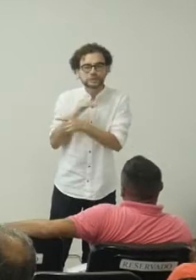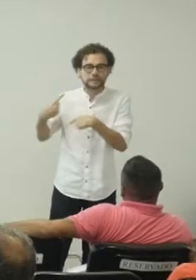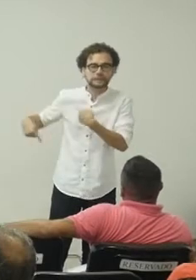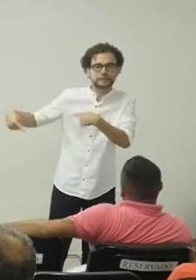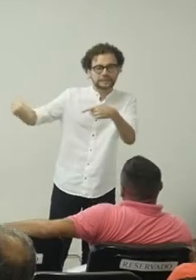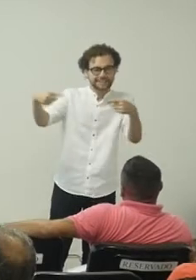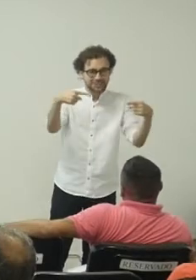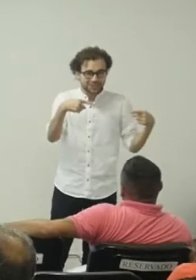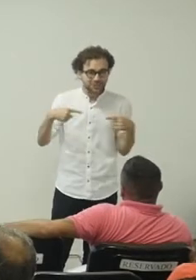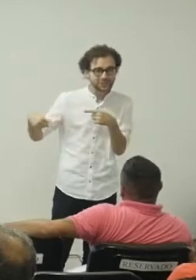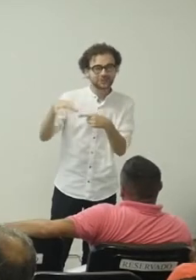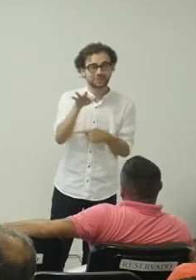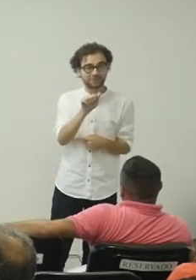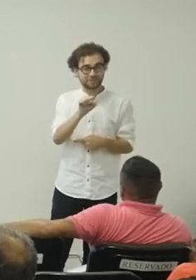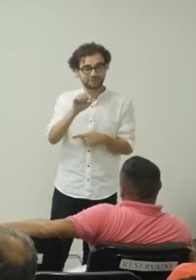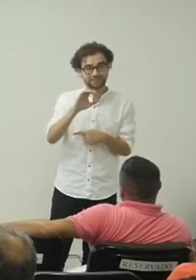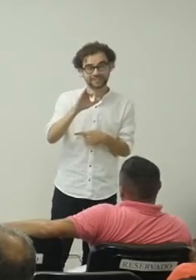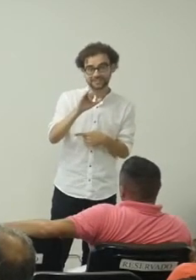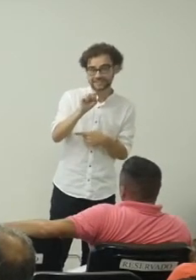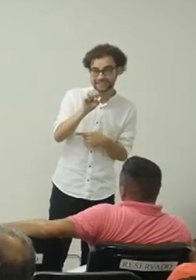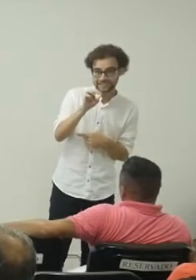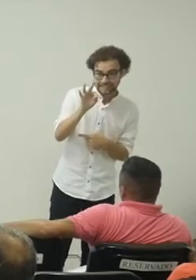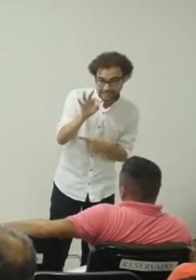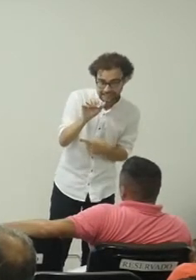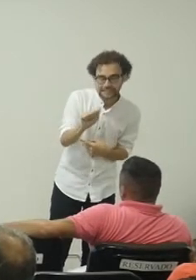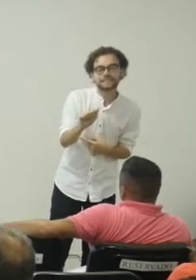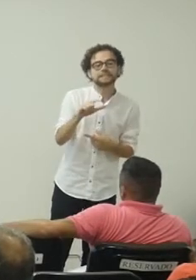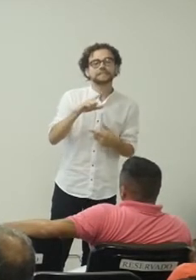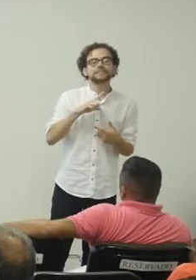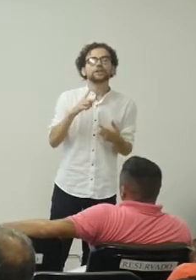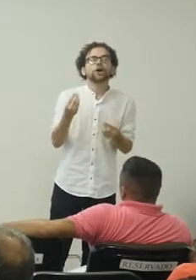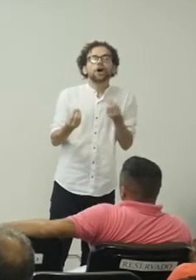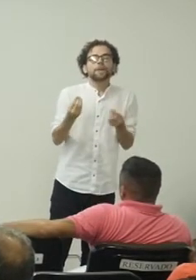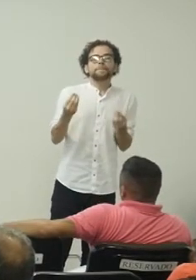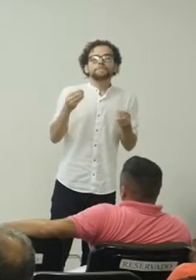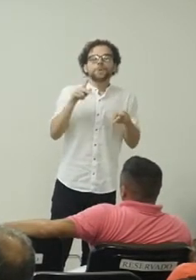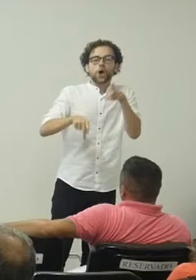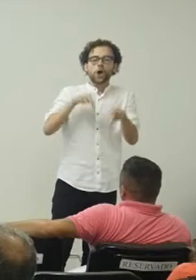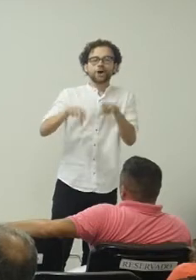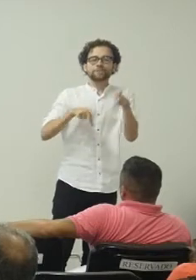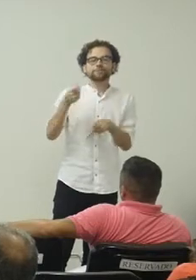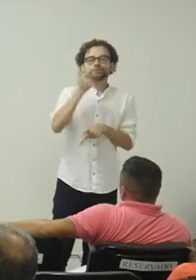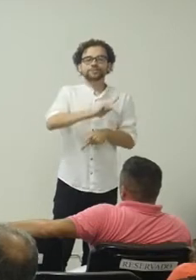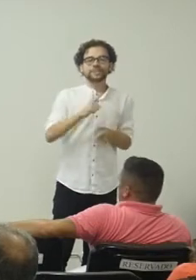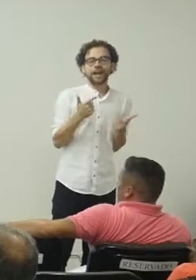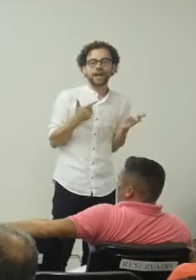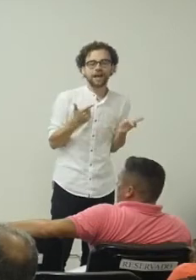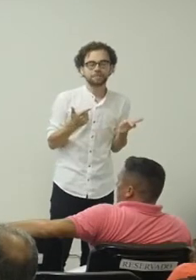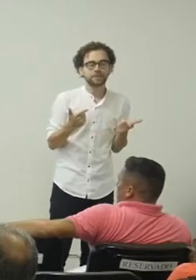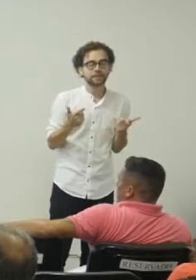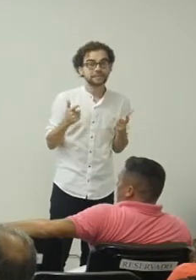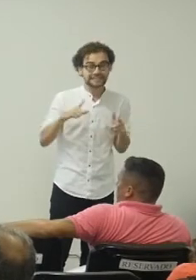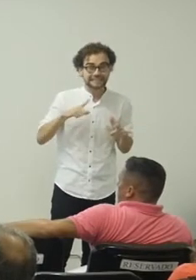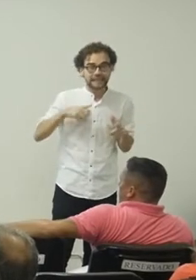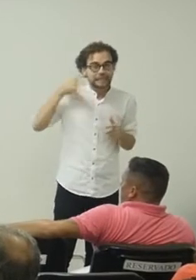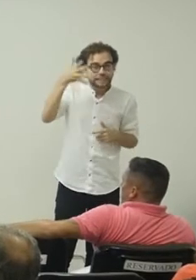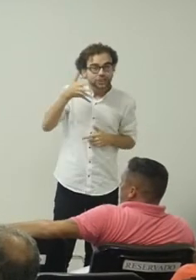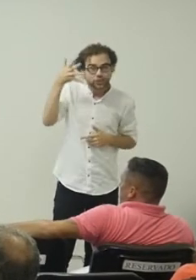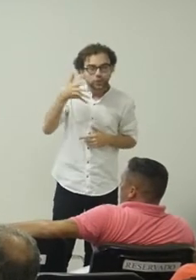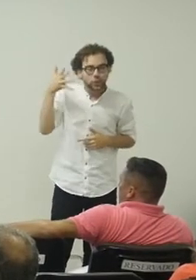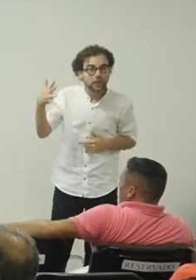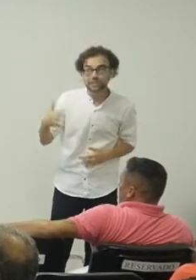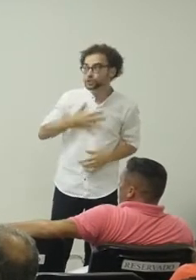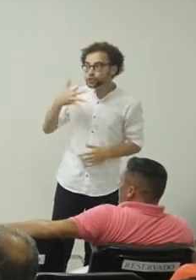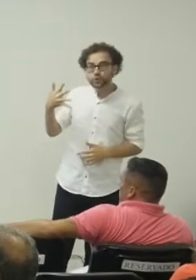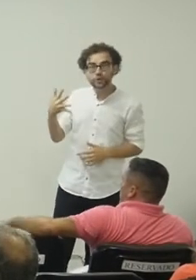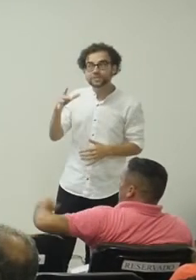bem fascistas, né? Da questão de armar a população. Enfim, discursos assustadores que, na nossa opinião,